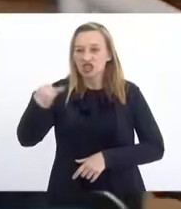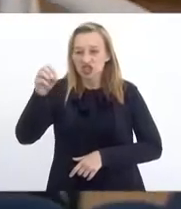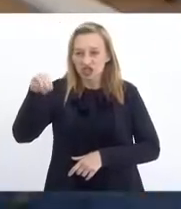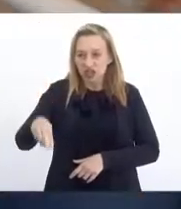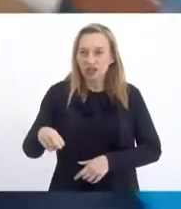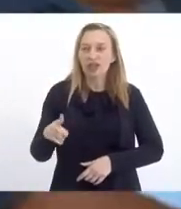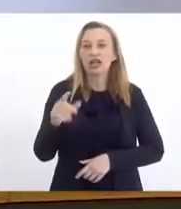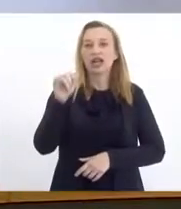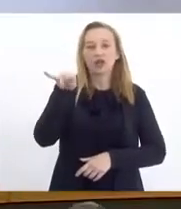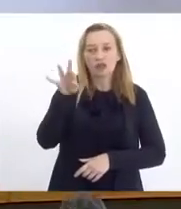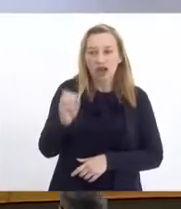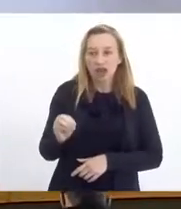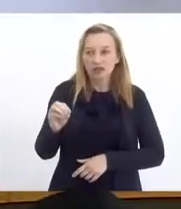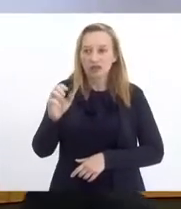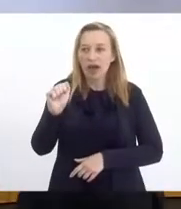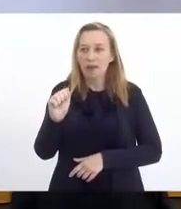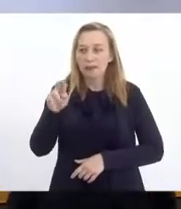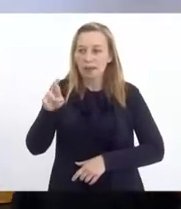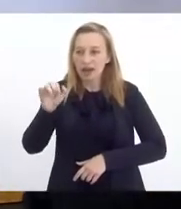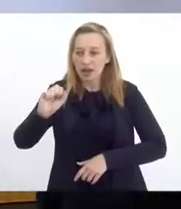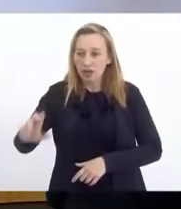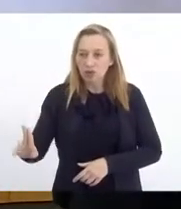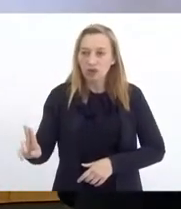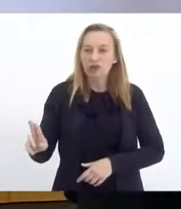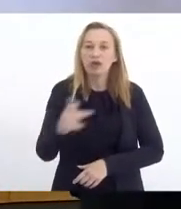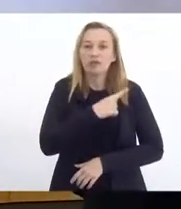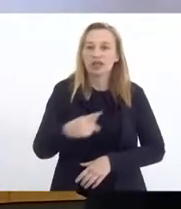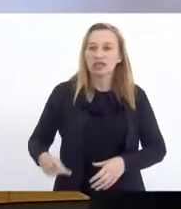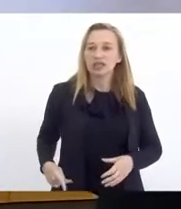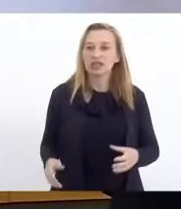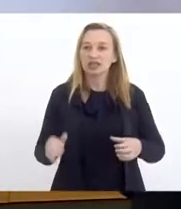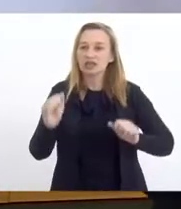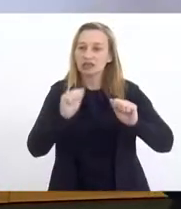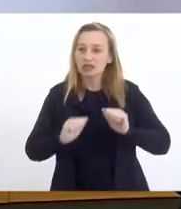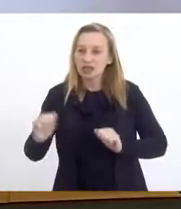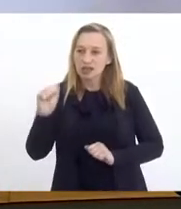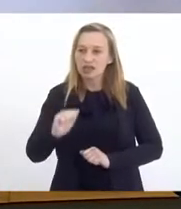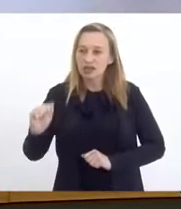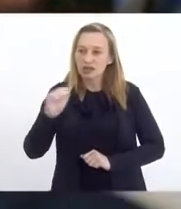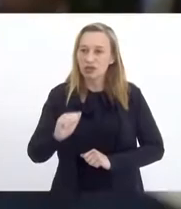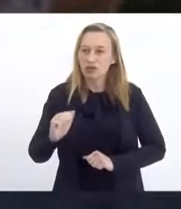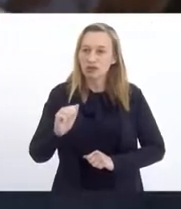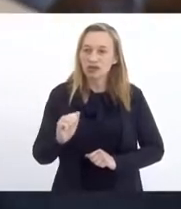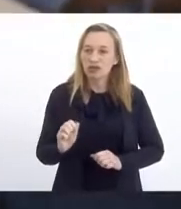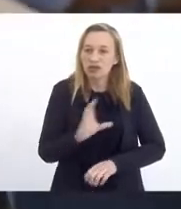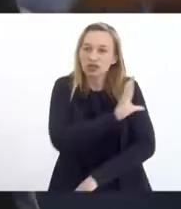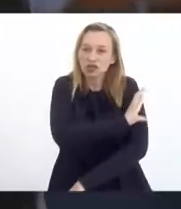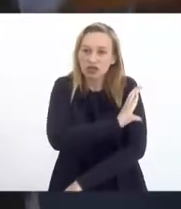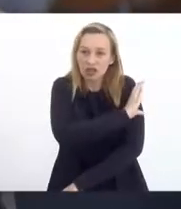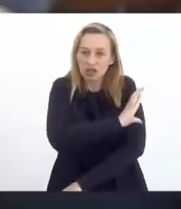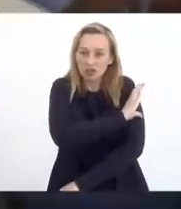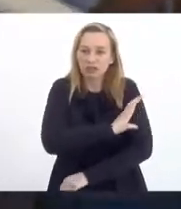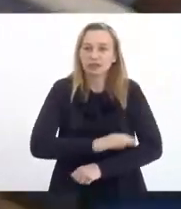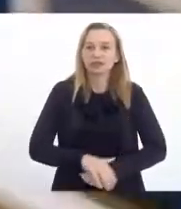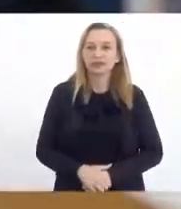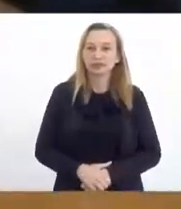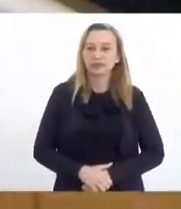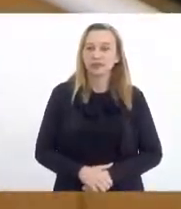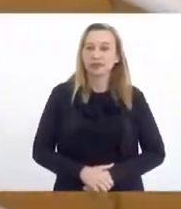Leonardo Castro de Abreu, presidente da Associação Comercial e Industrial de Campos do Goytacazes, ASIC.